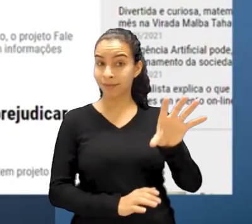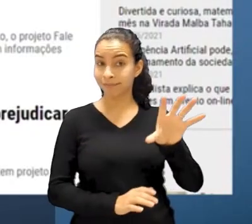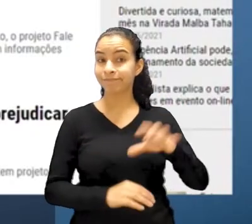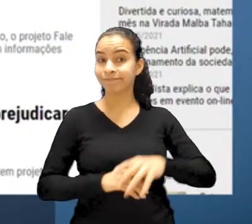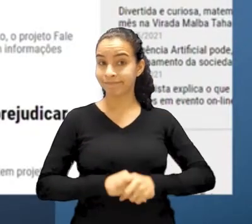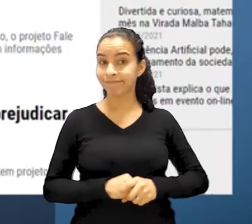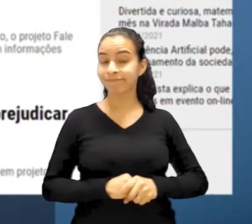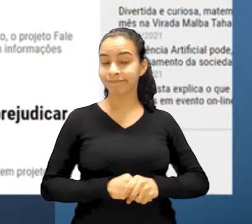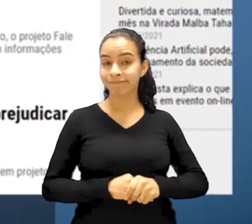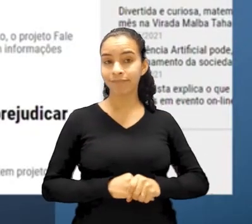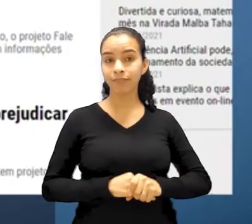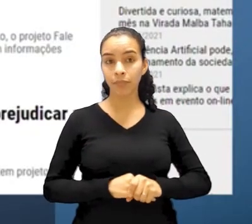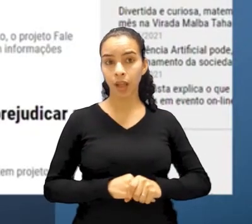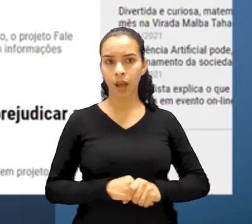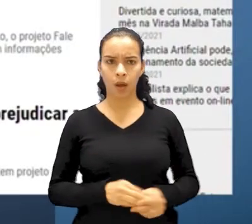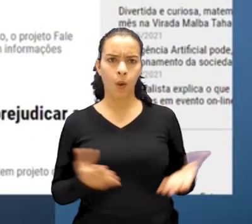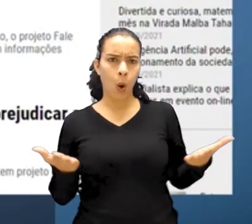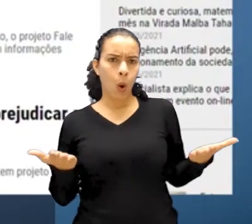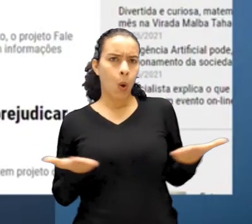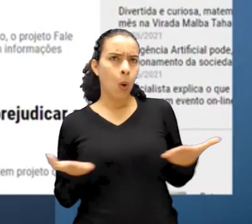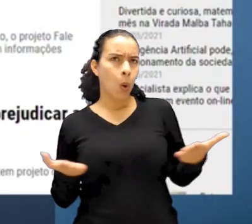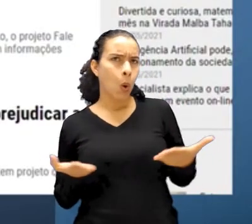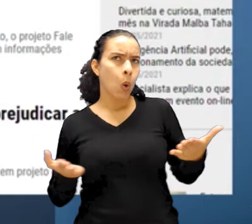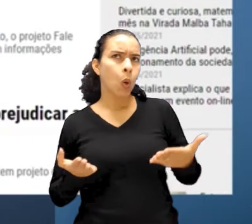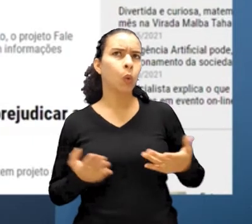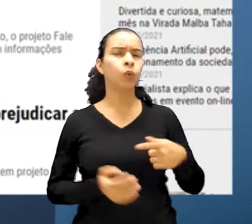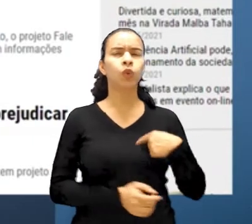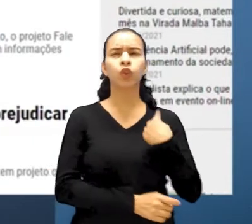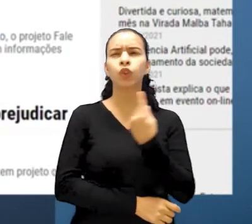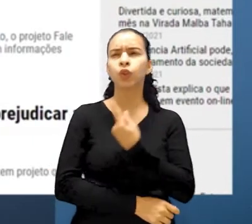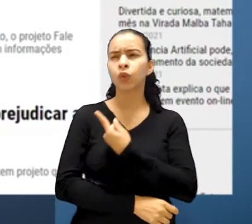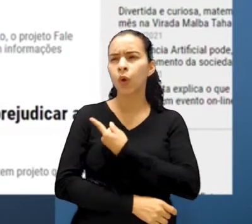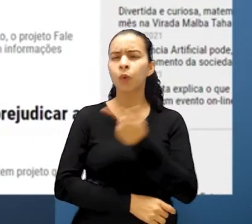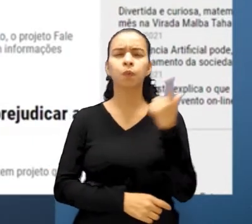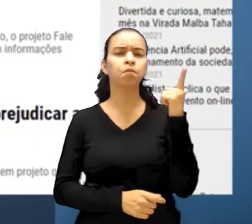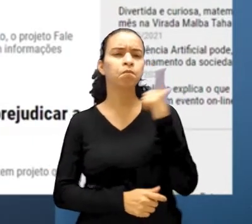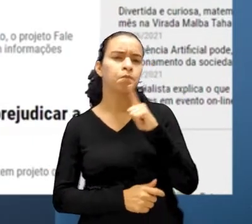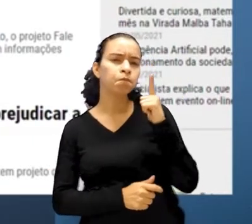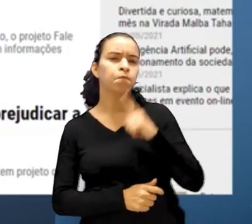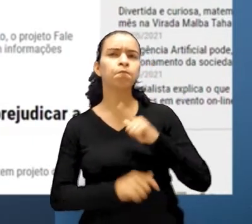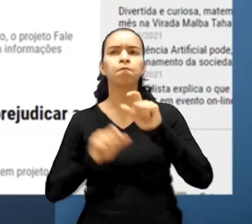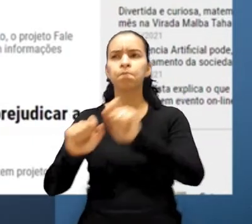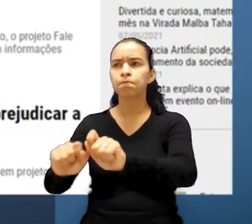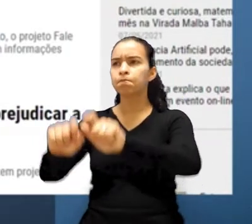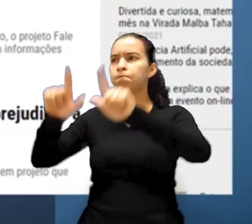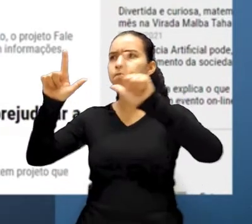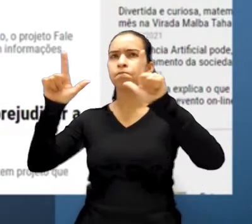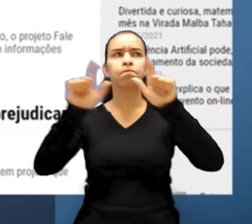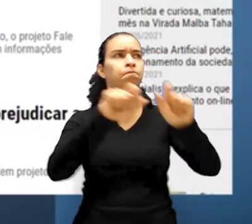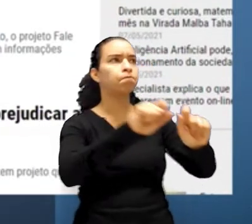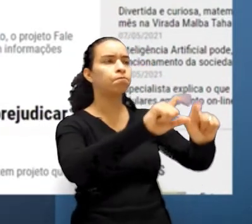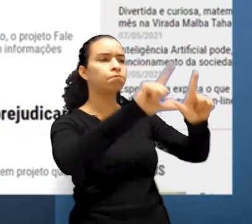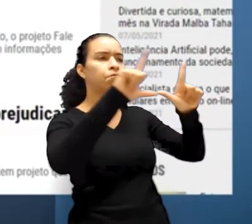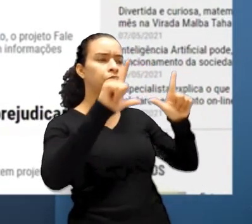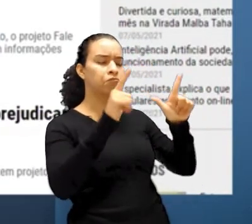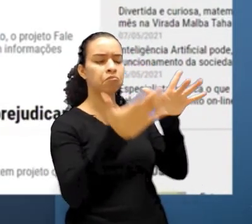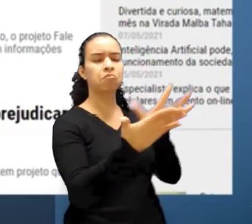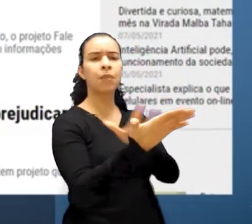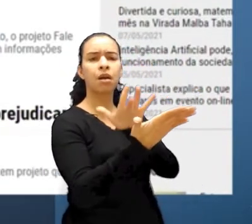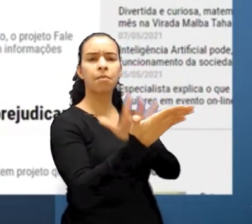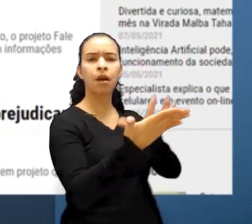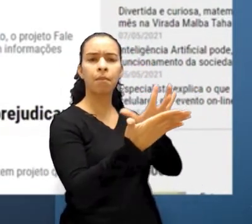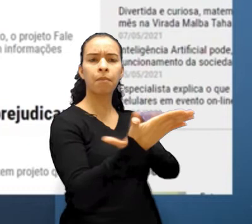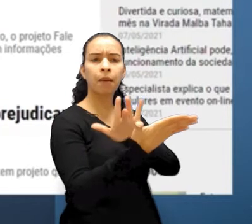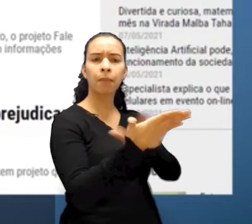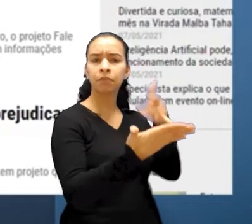E como hoje nós vivemos, né, nesse mundo tecnológico, onde utilizamos muitos recursos